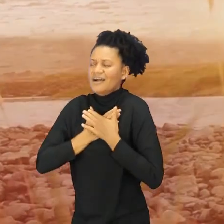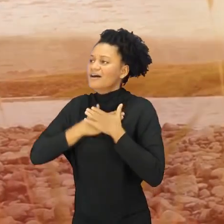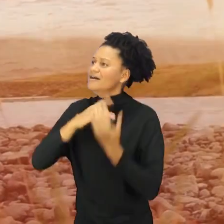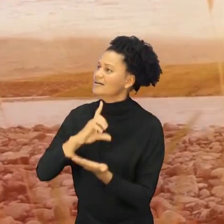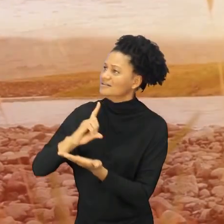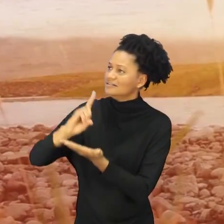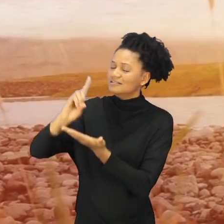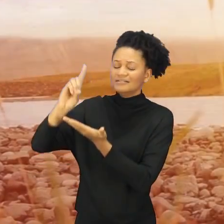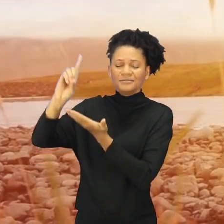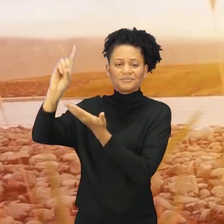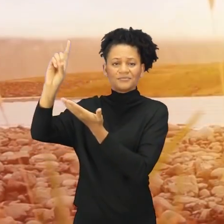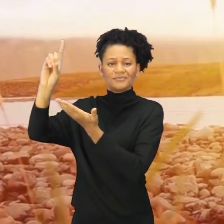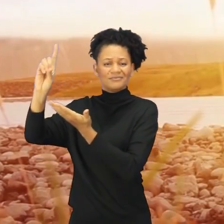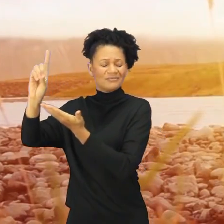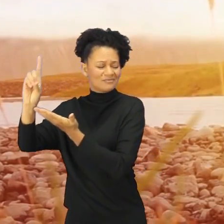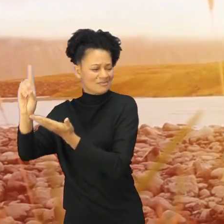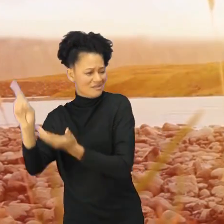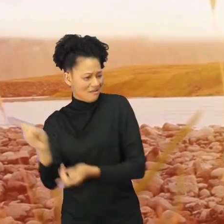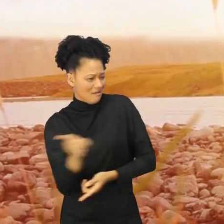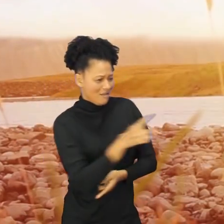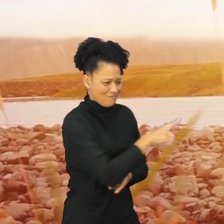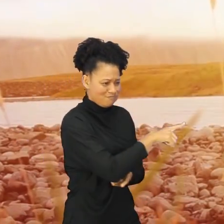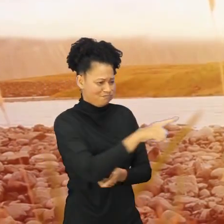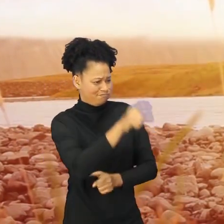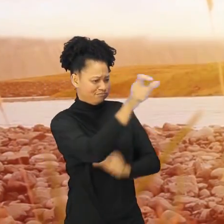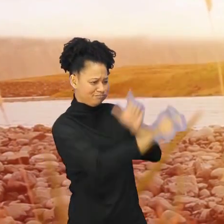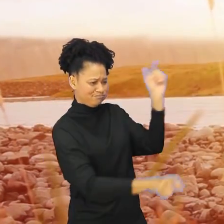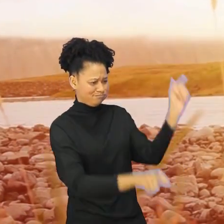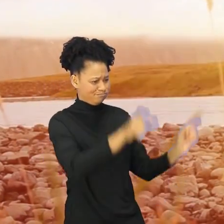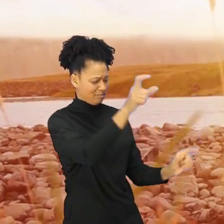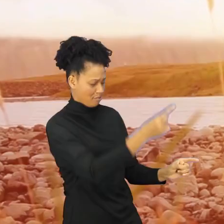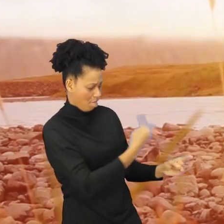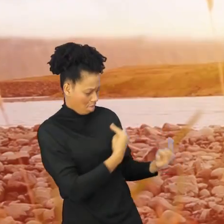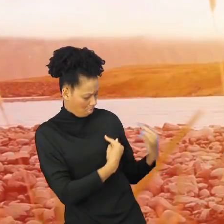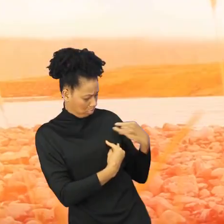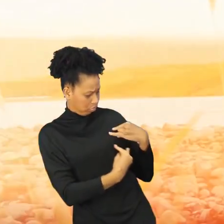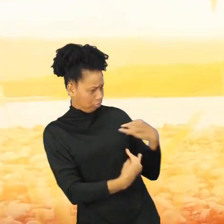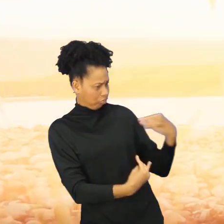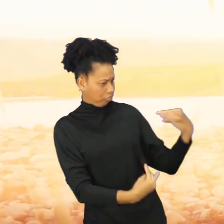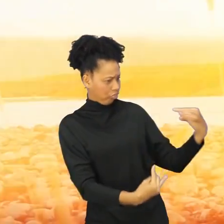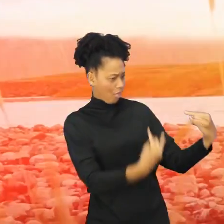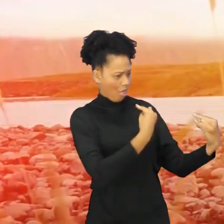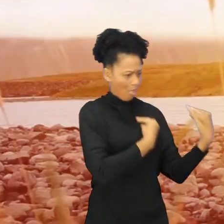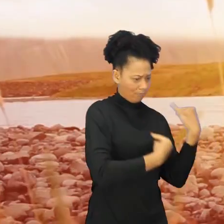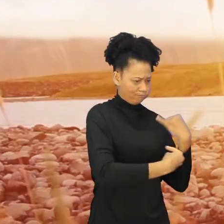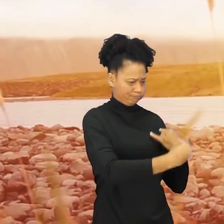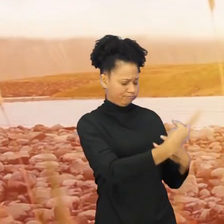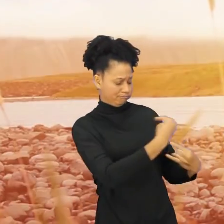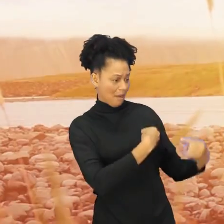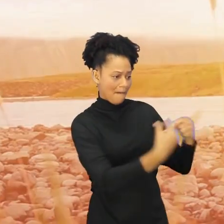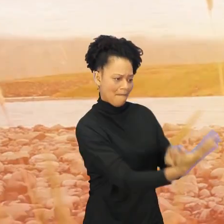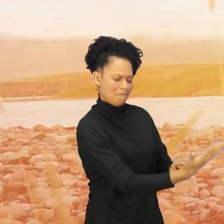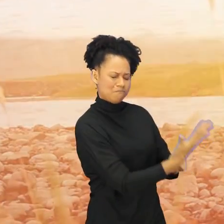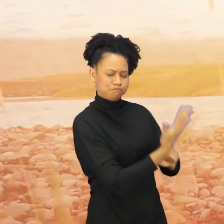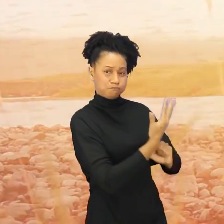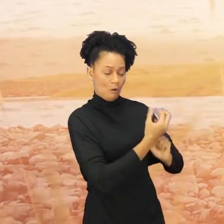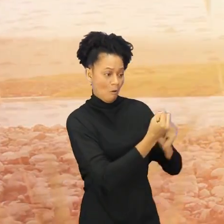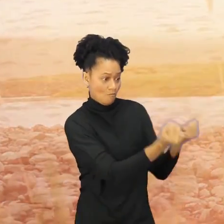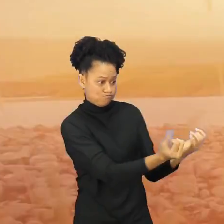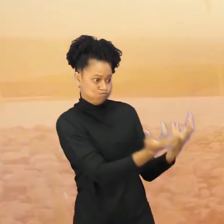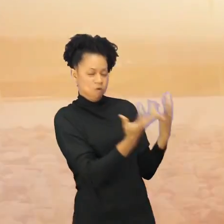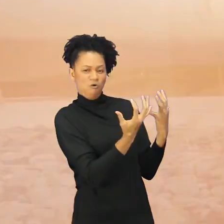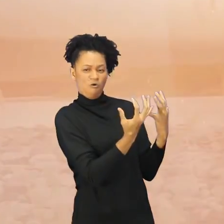meu Deus Querem seduzir meu coração Oferecendo a glória